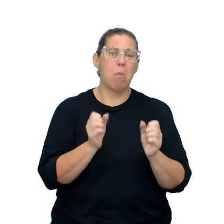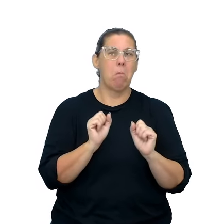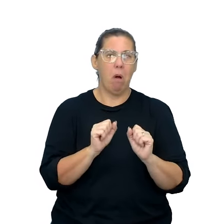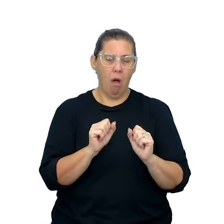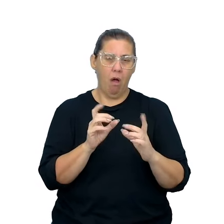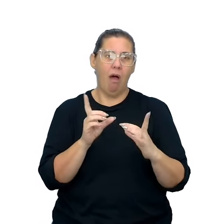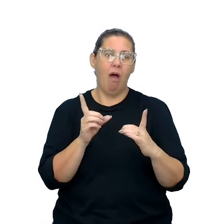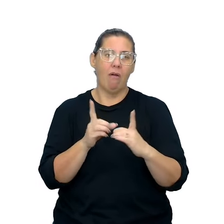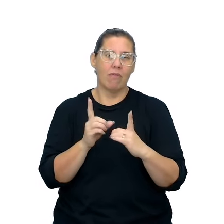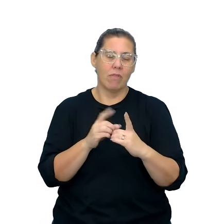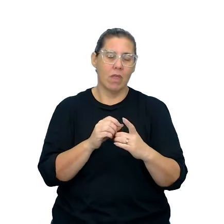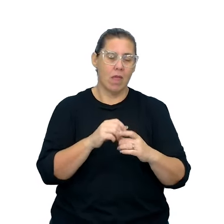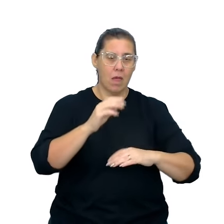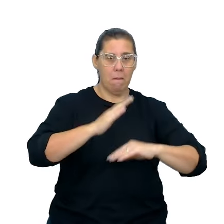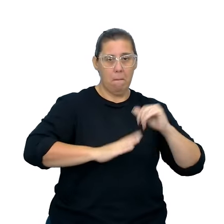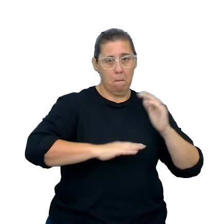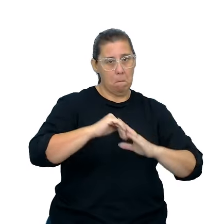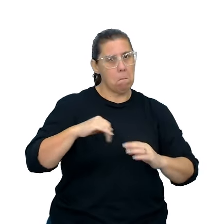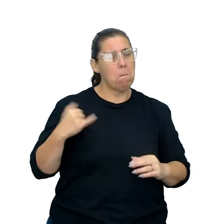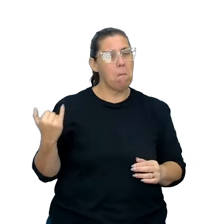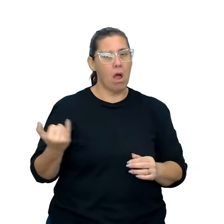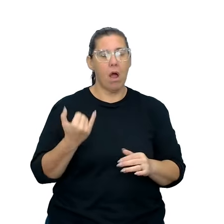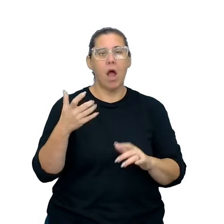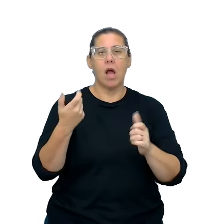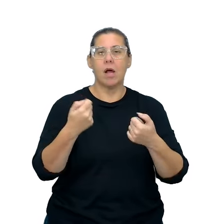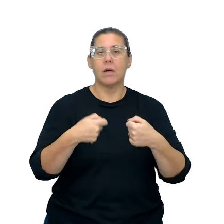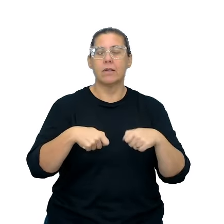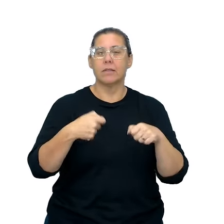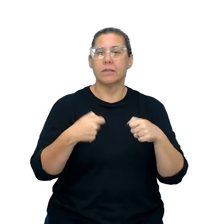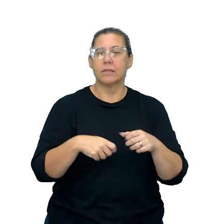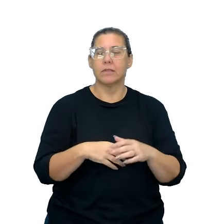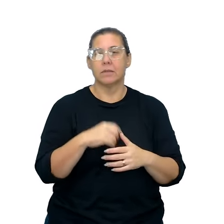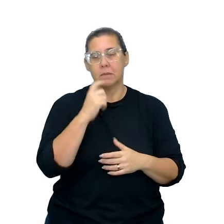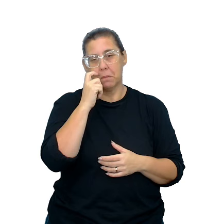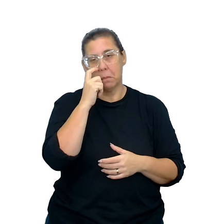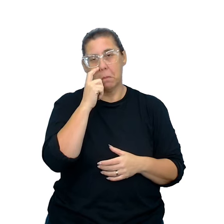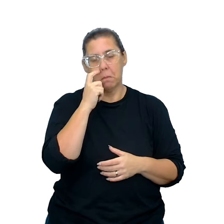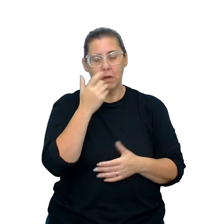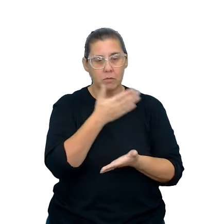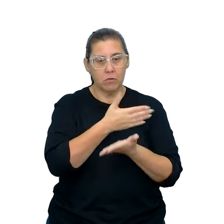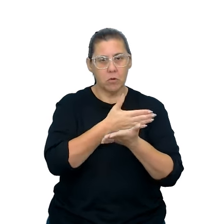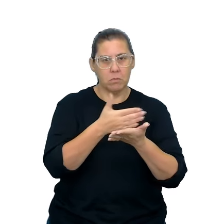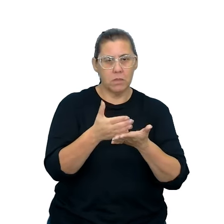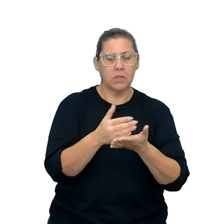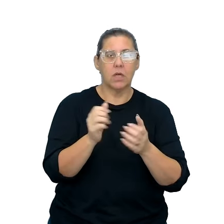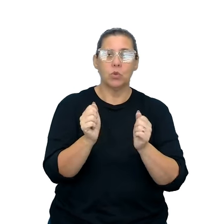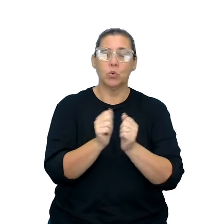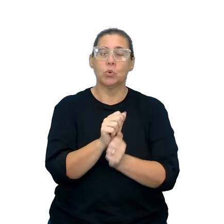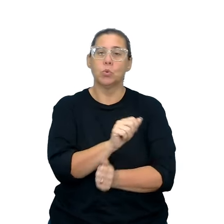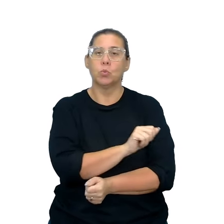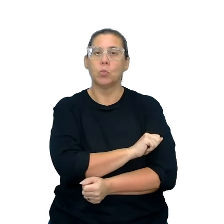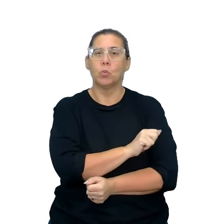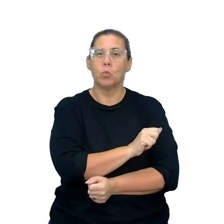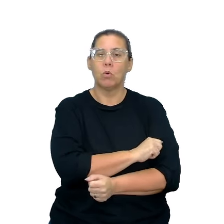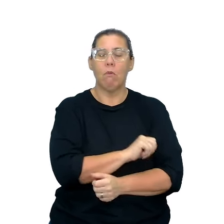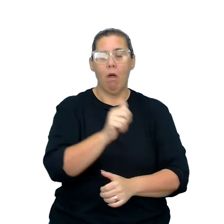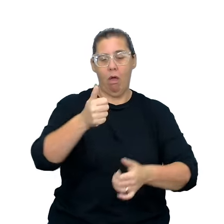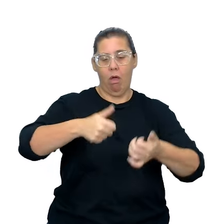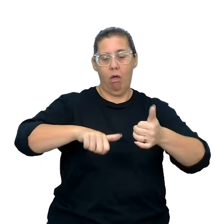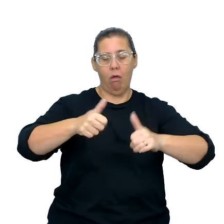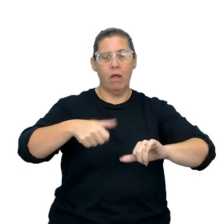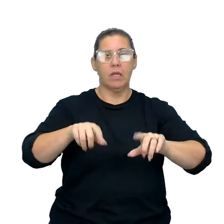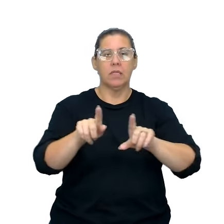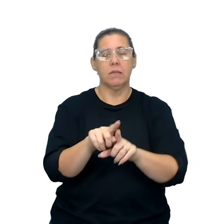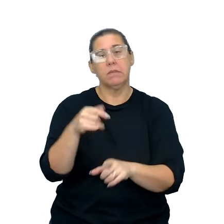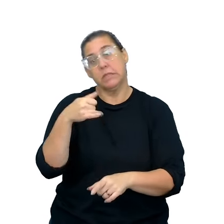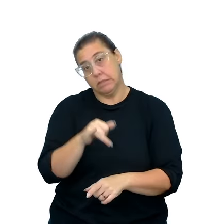atender às habilidades necessárias para serem retomadas com os estudantes, analisar também se